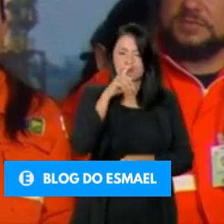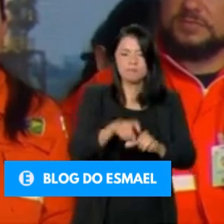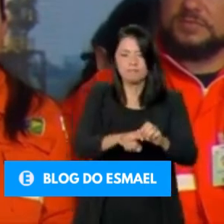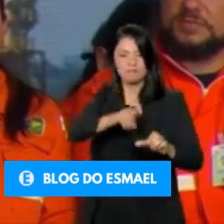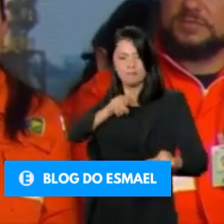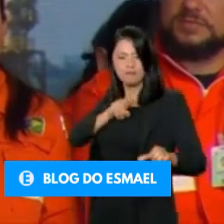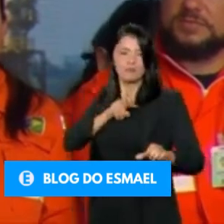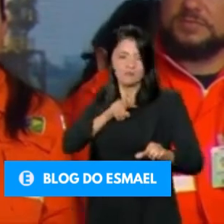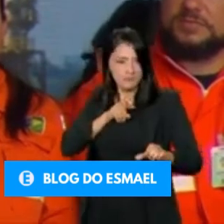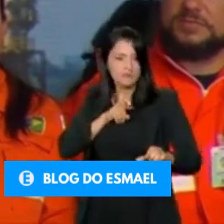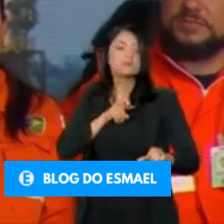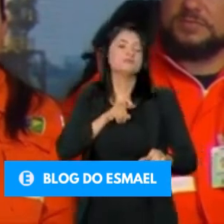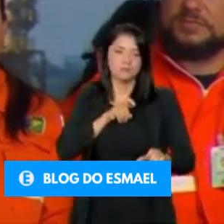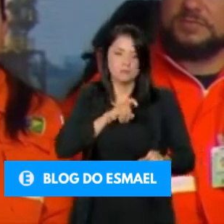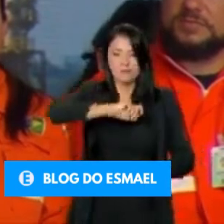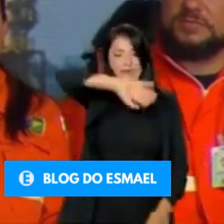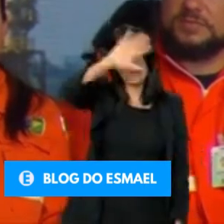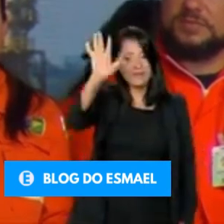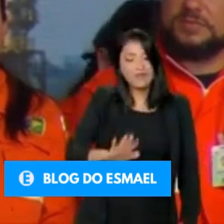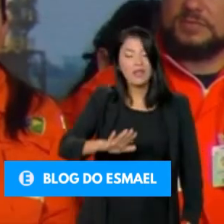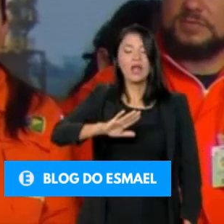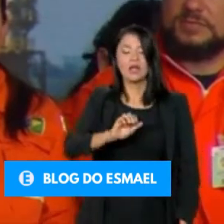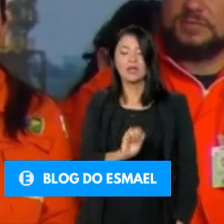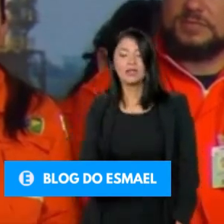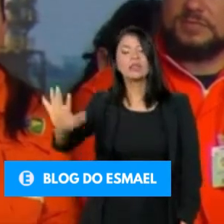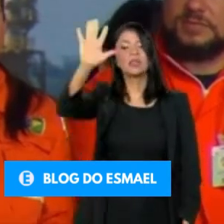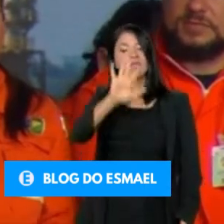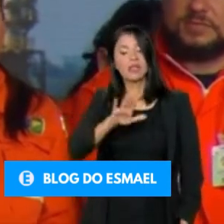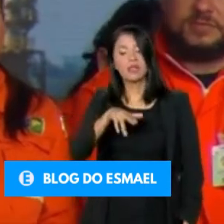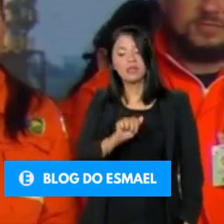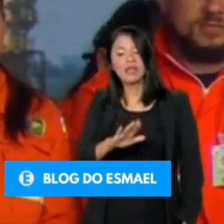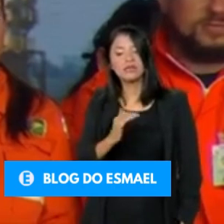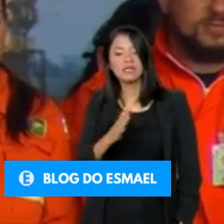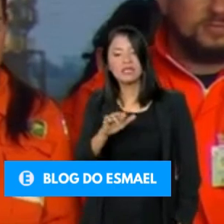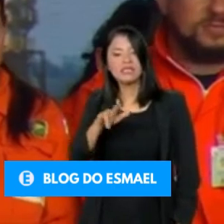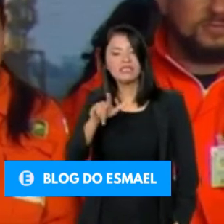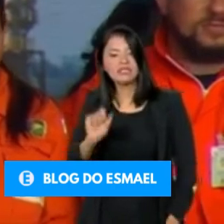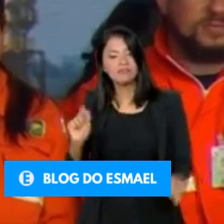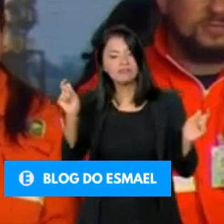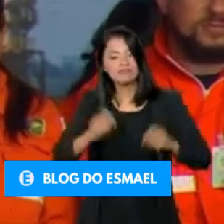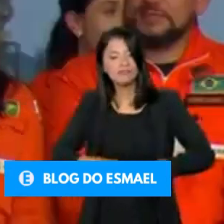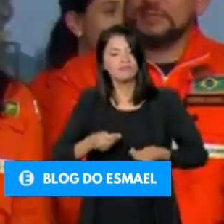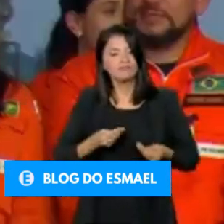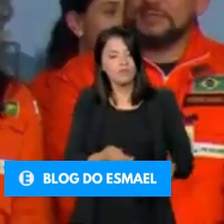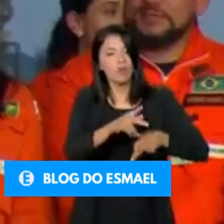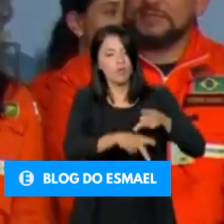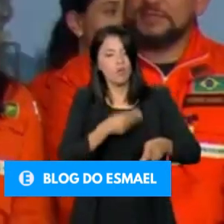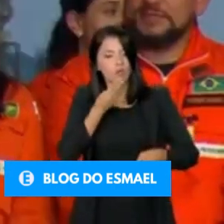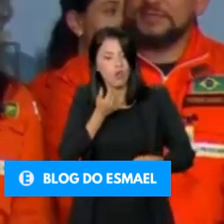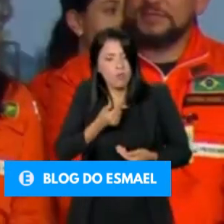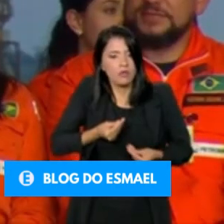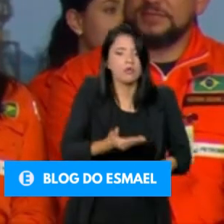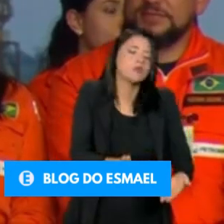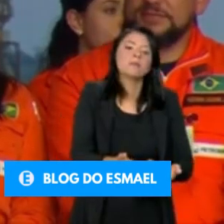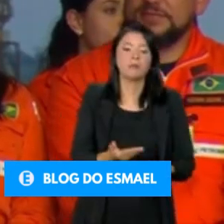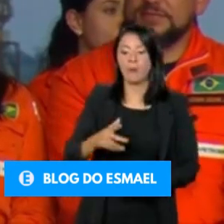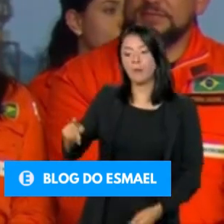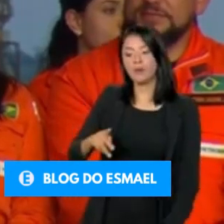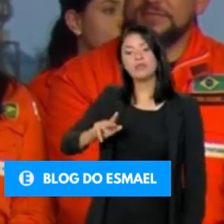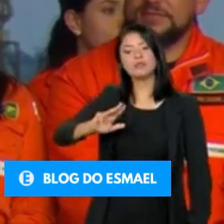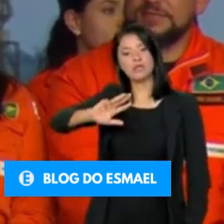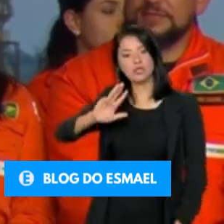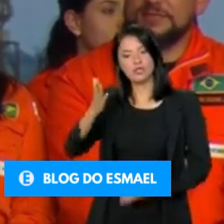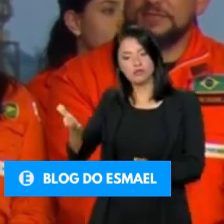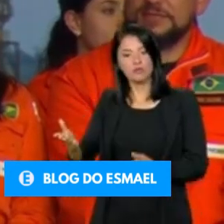independente, nacionalista e capaz de alimentar o seu povo. O presidente Lula resgatou